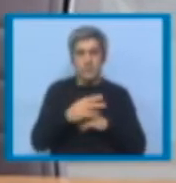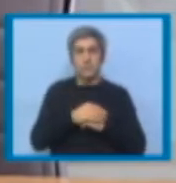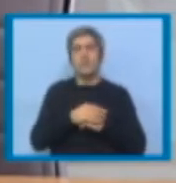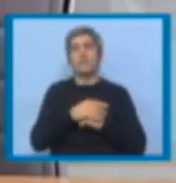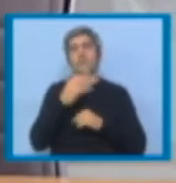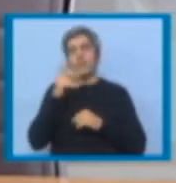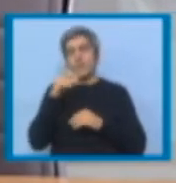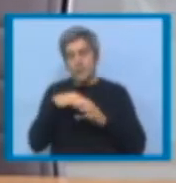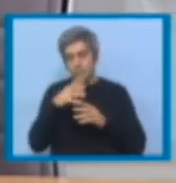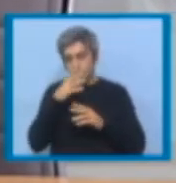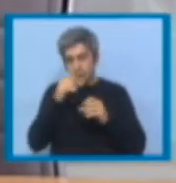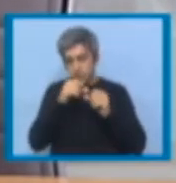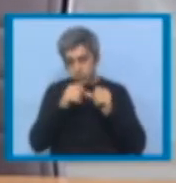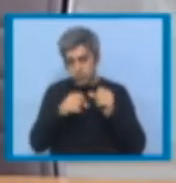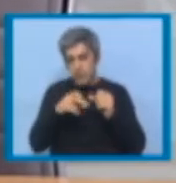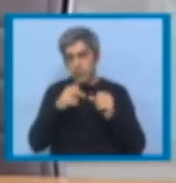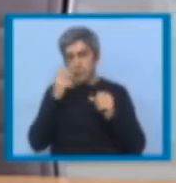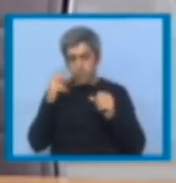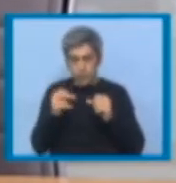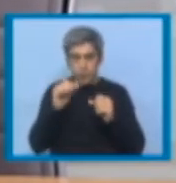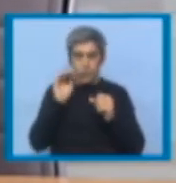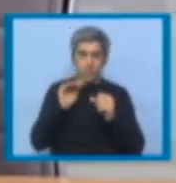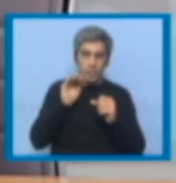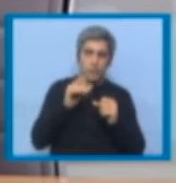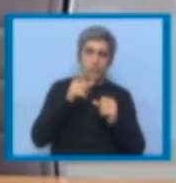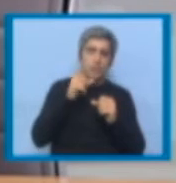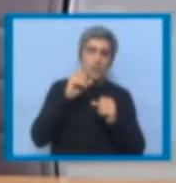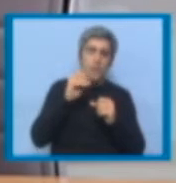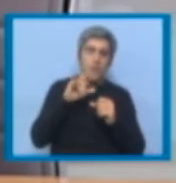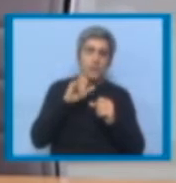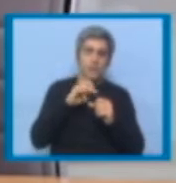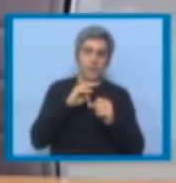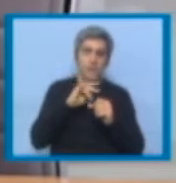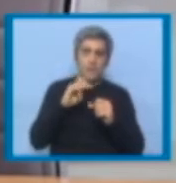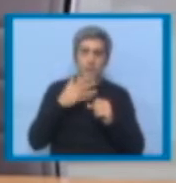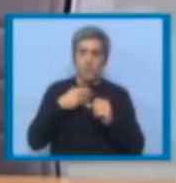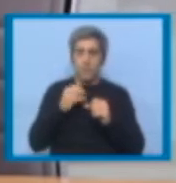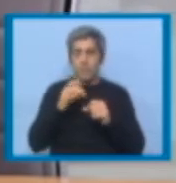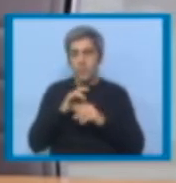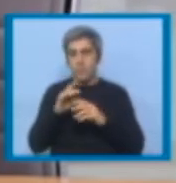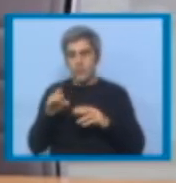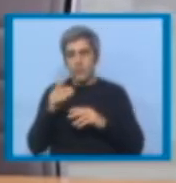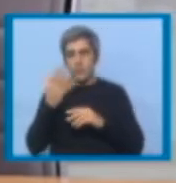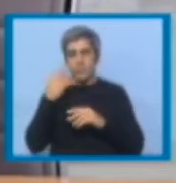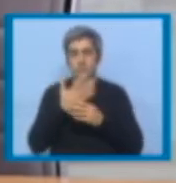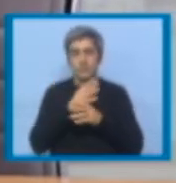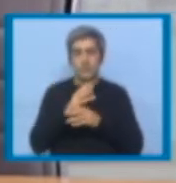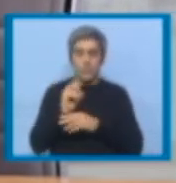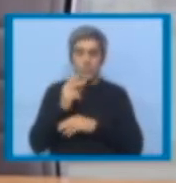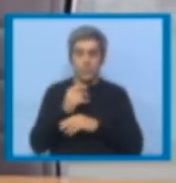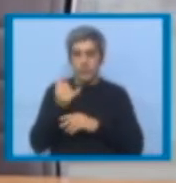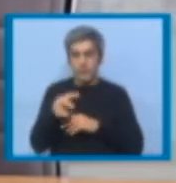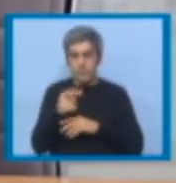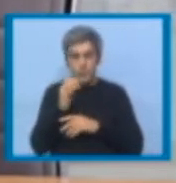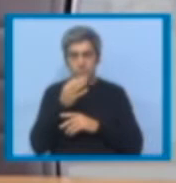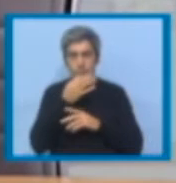depois ele ter feito aquele discurso mais duro que fez em Oliveira do Hospital depois dos incêndios de outubro. O Presidente tem sido